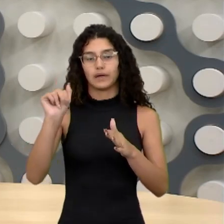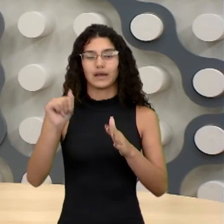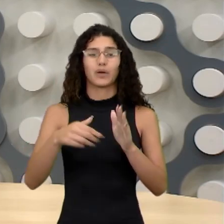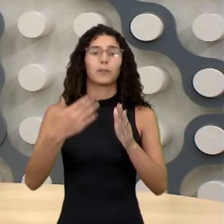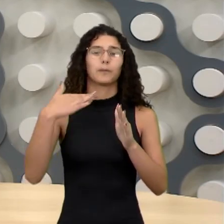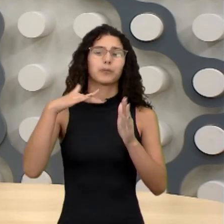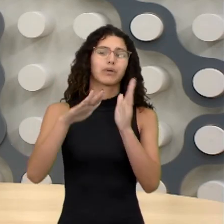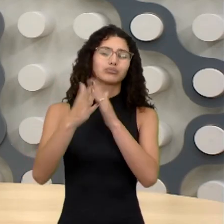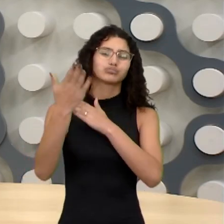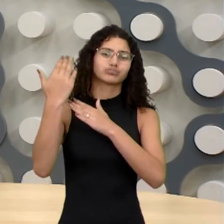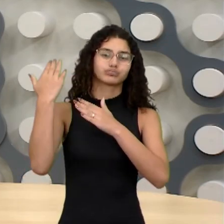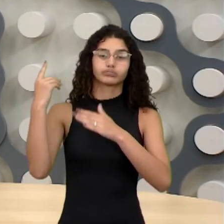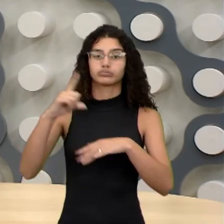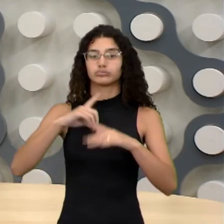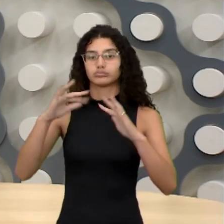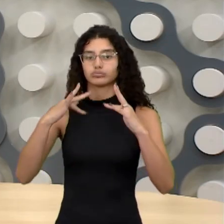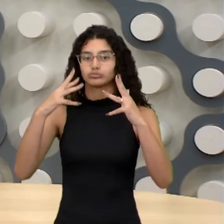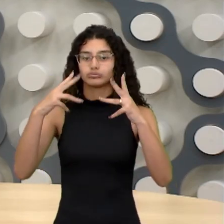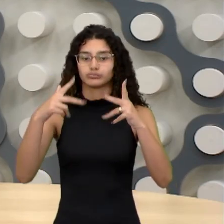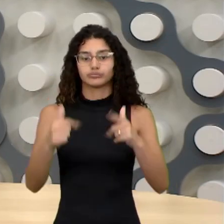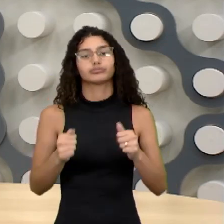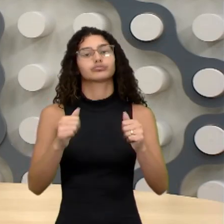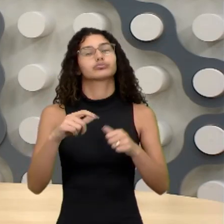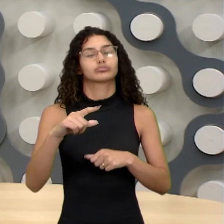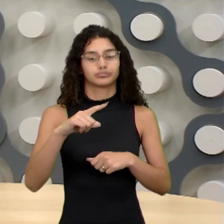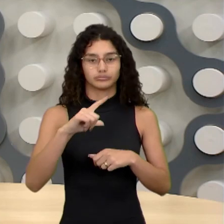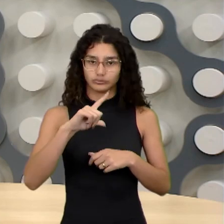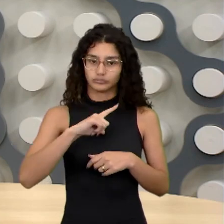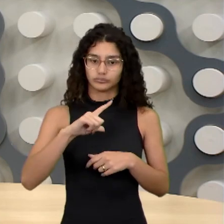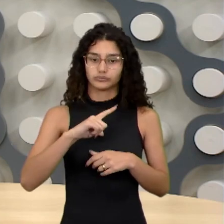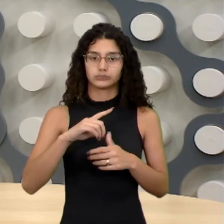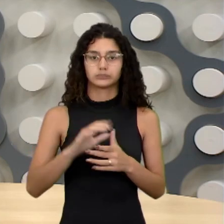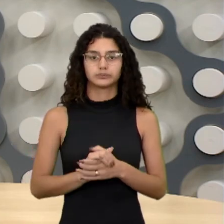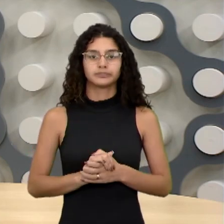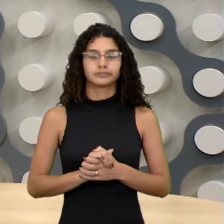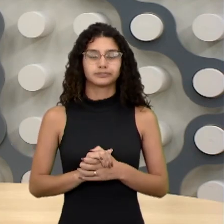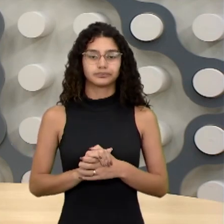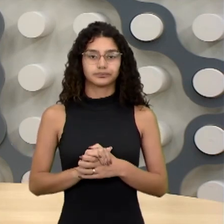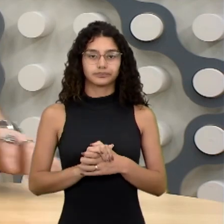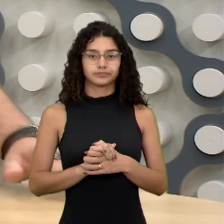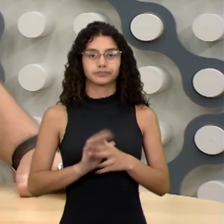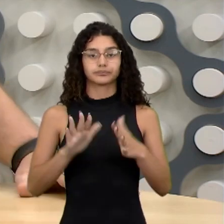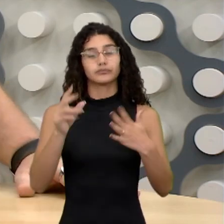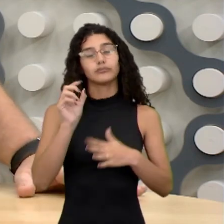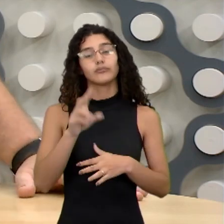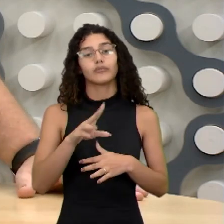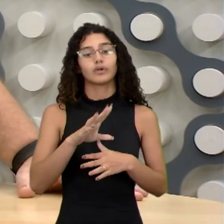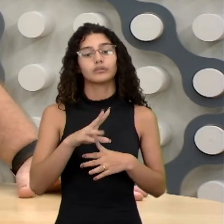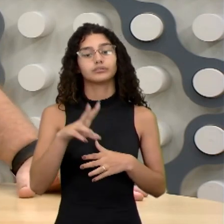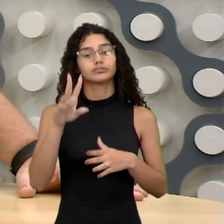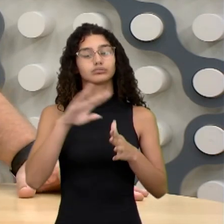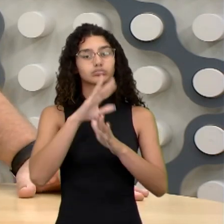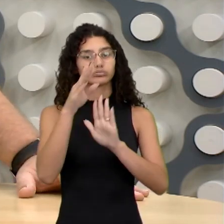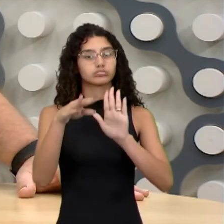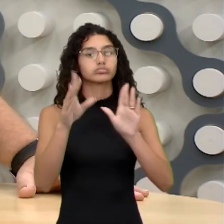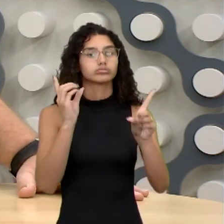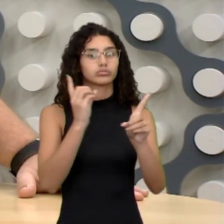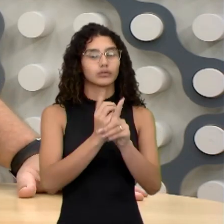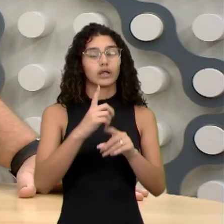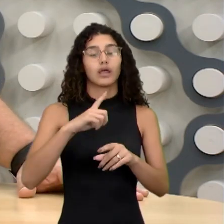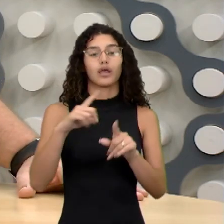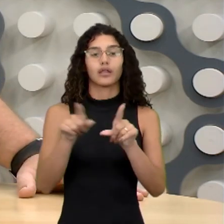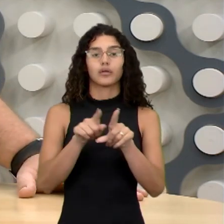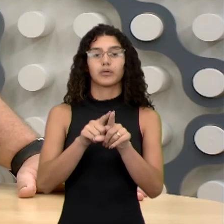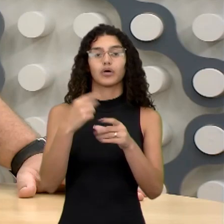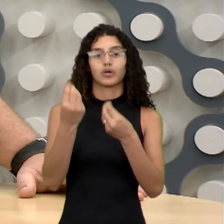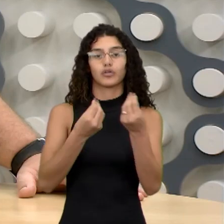antigo de todos as eras aí desse éon aí, tá certo? Então só para vocês localizarem. E aí, logicamente,